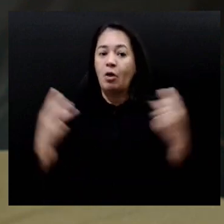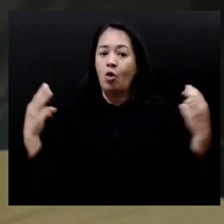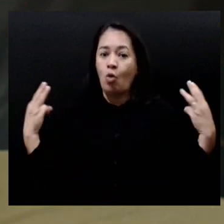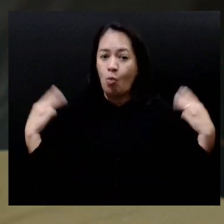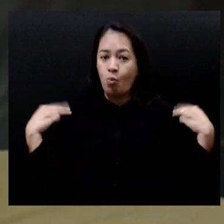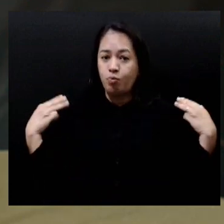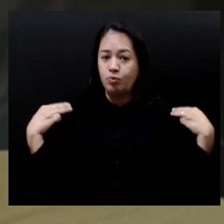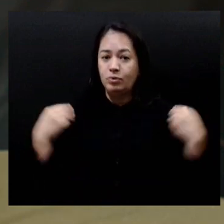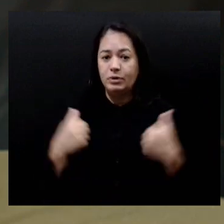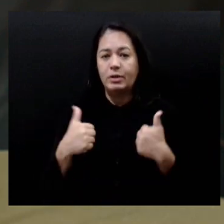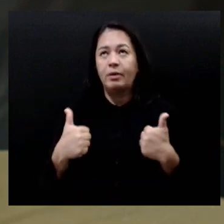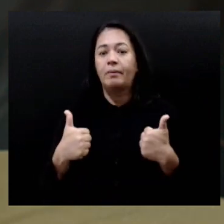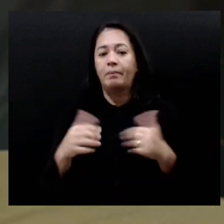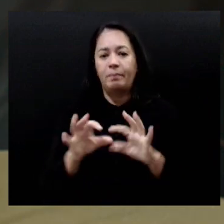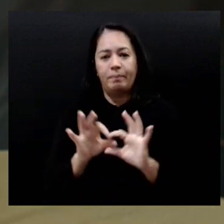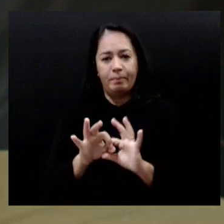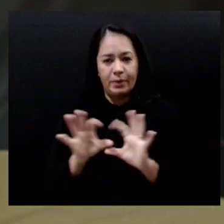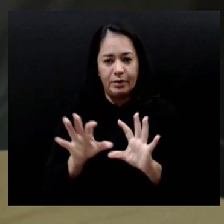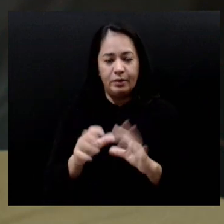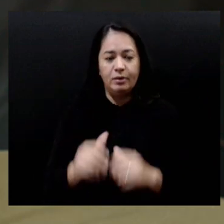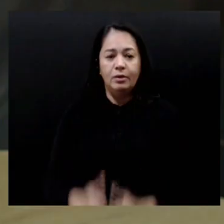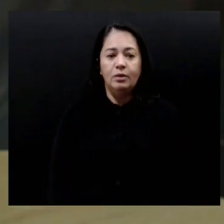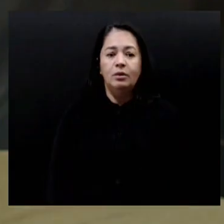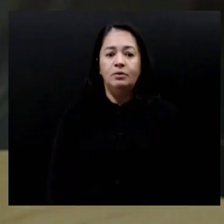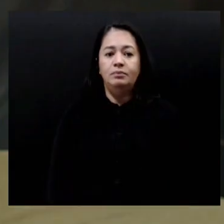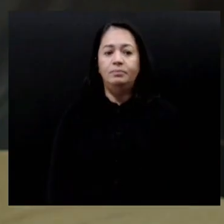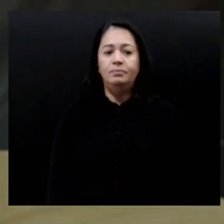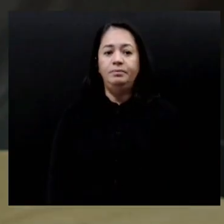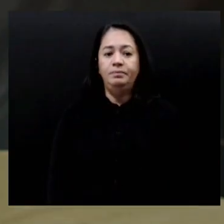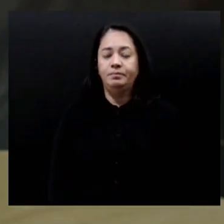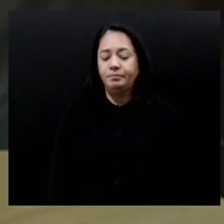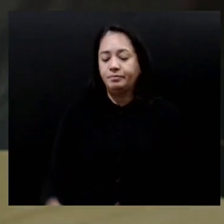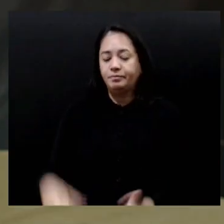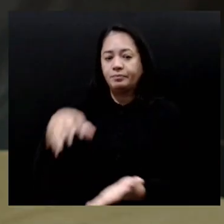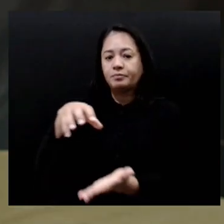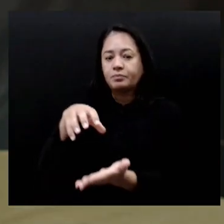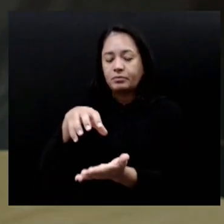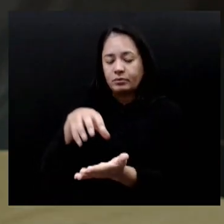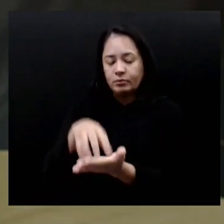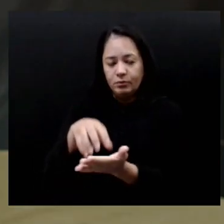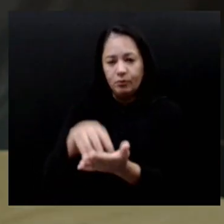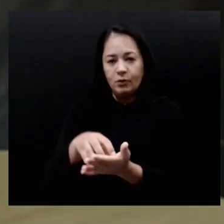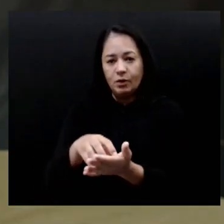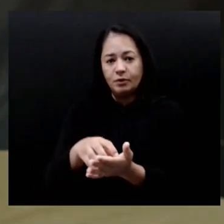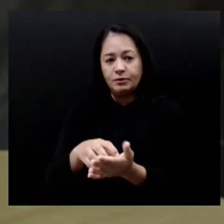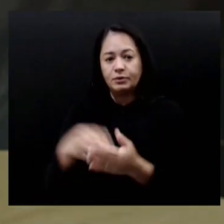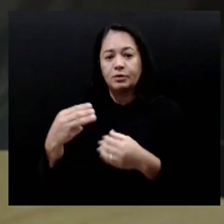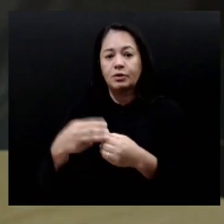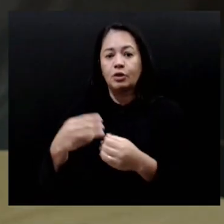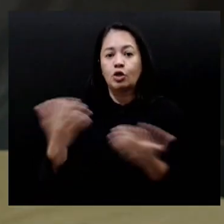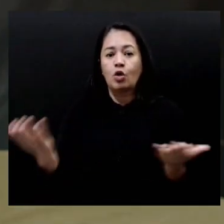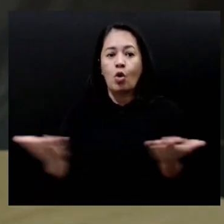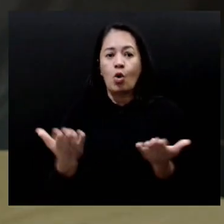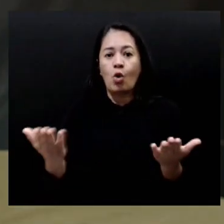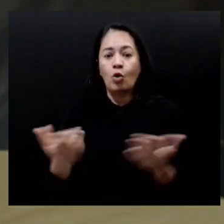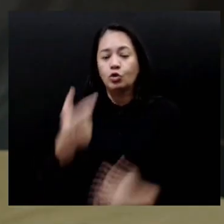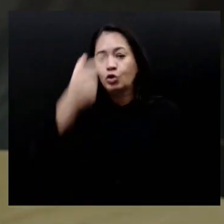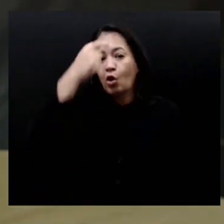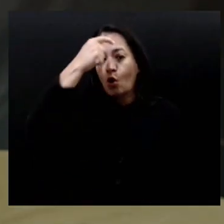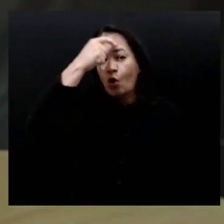bom? Vamos lá, o Paço Municipal tem ação de conscientização sobre doação de sangue hoje. Esta ação é